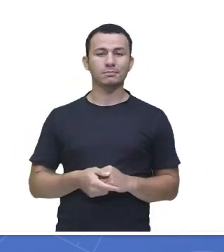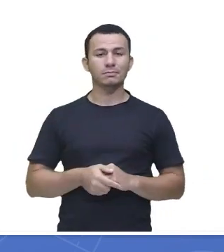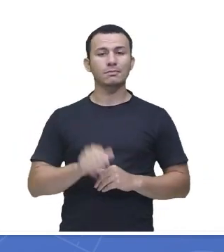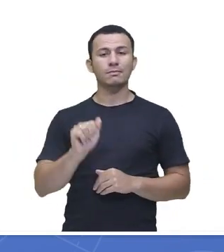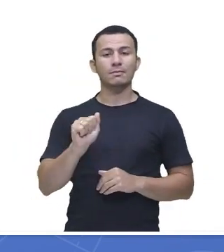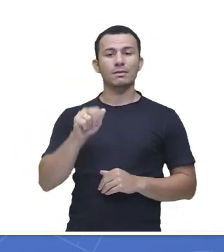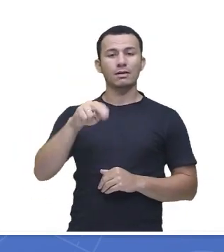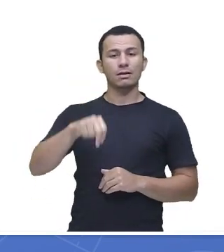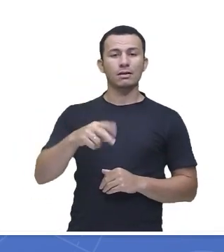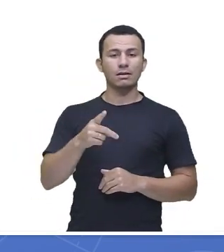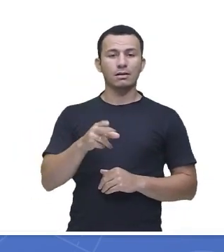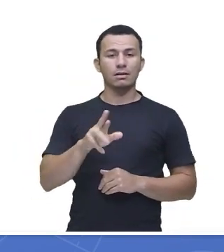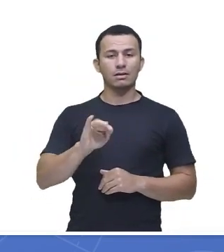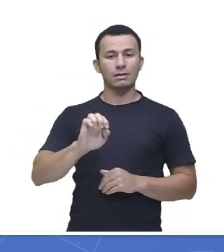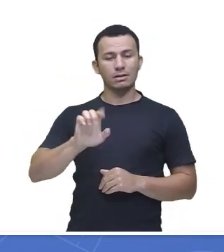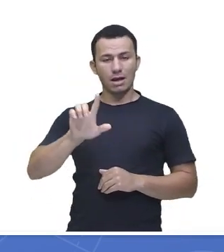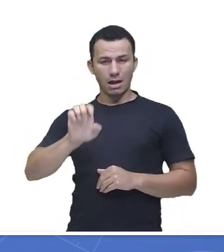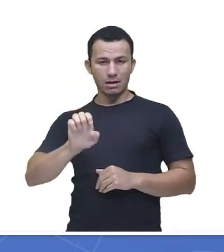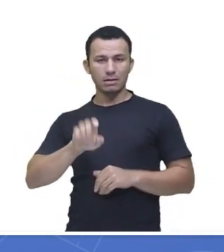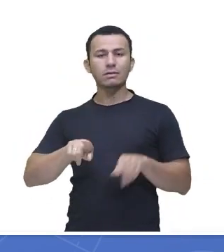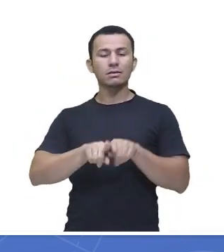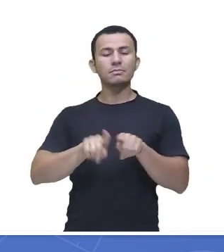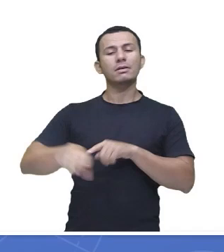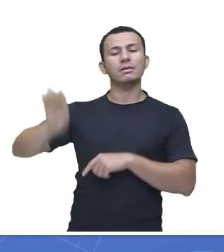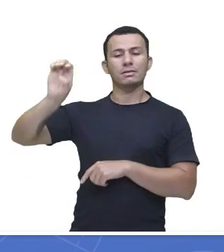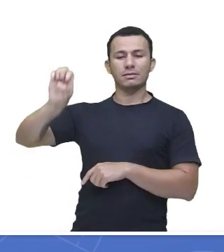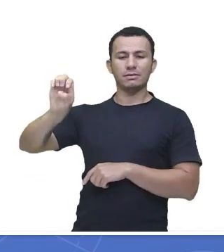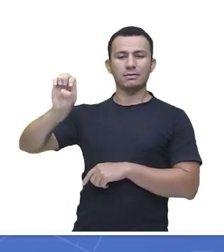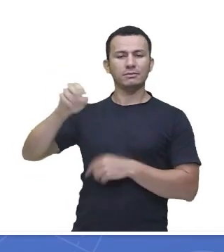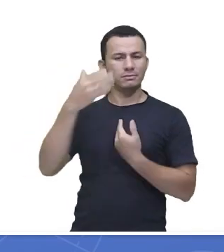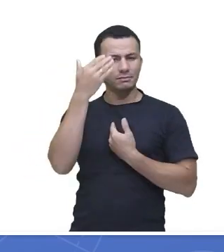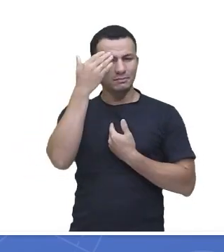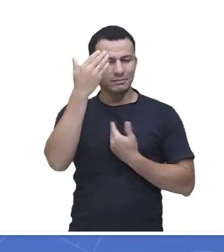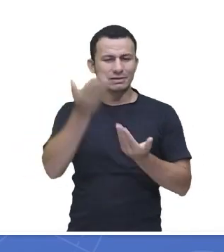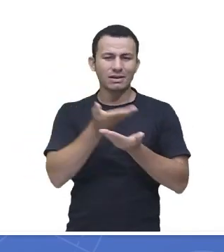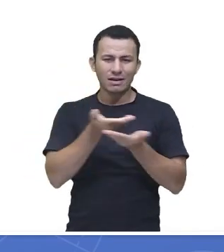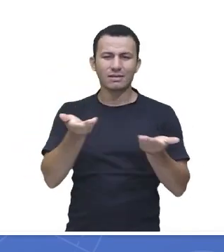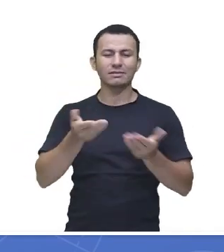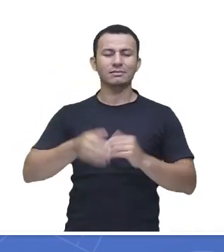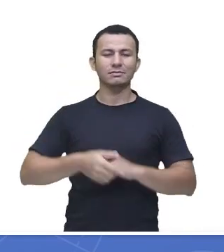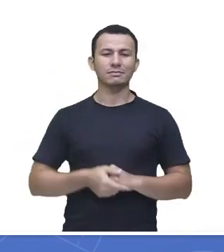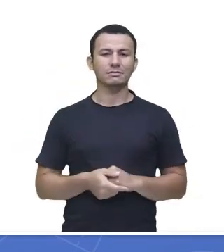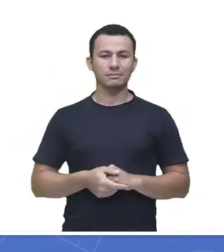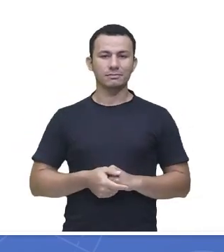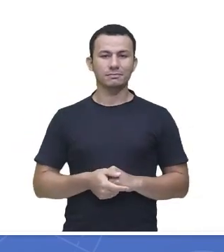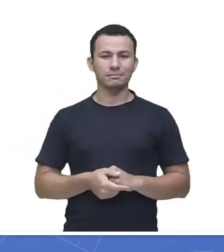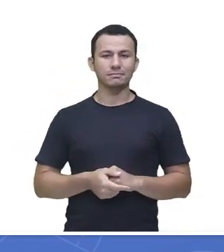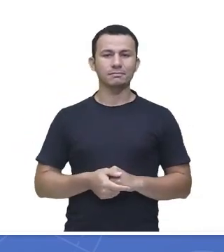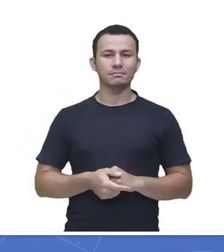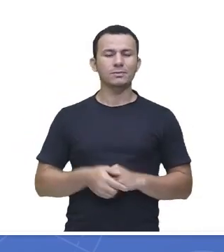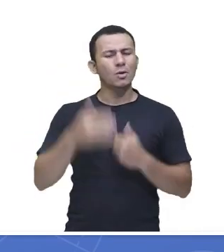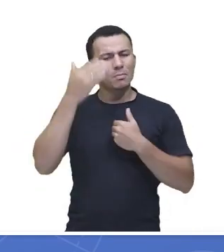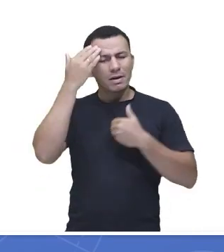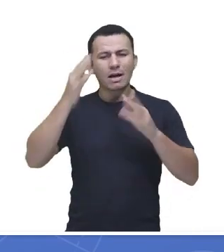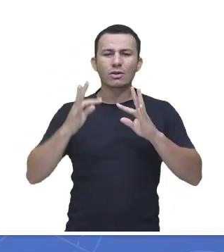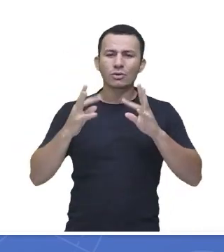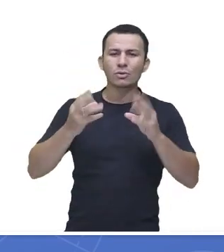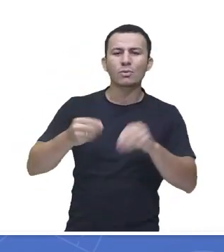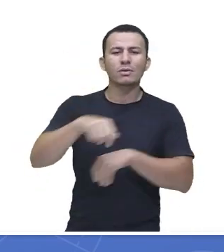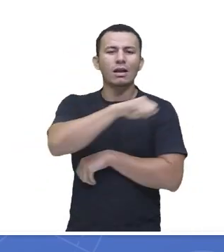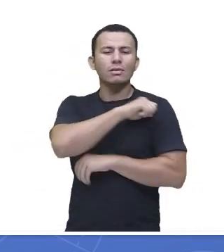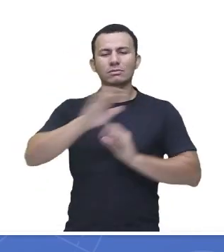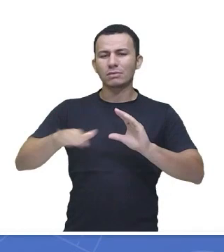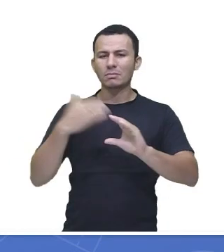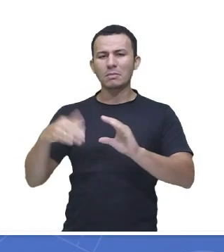Andriele também disse a alternativa E. Muito obrigada, Andriele, pela sua participação. Todos os que responderam. Então, vamos